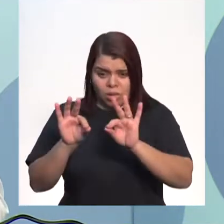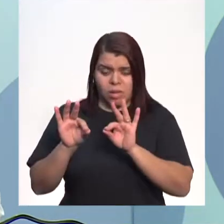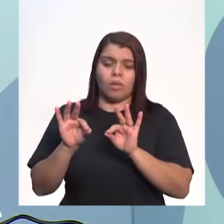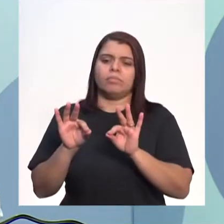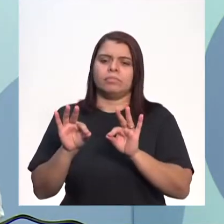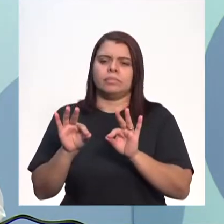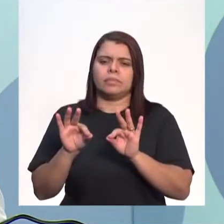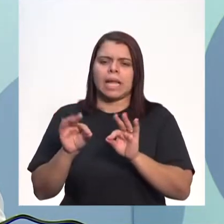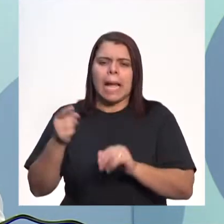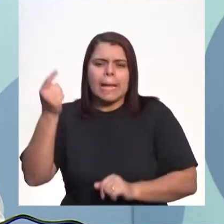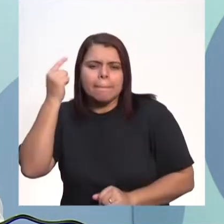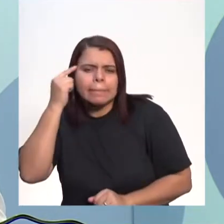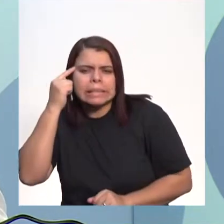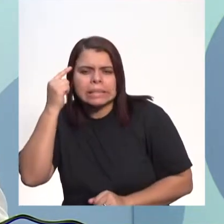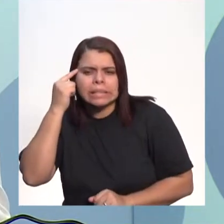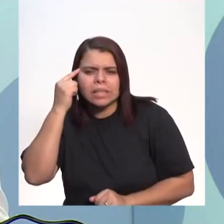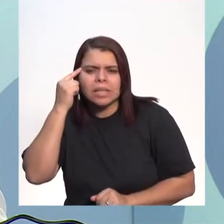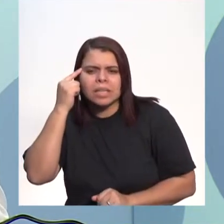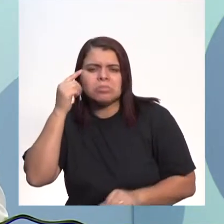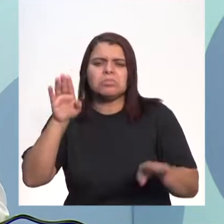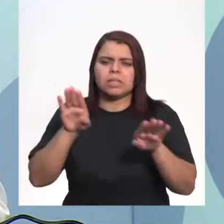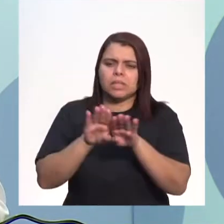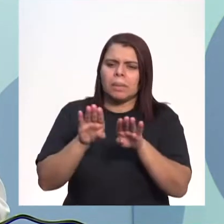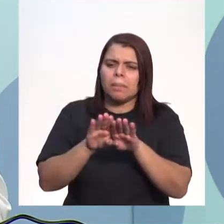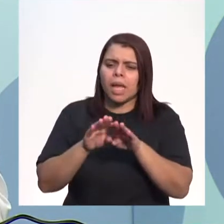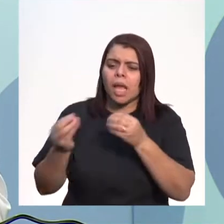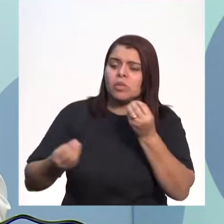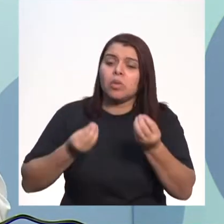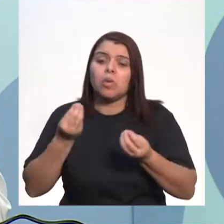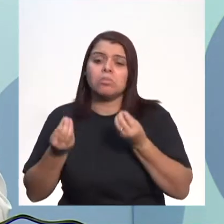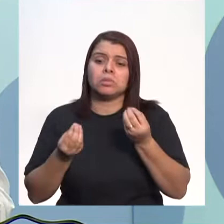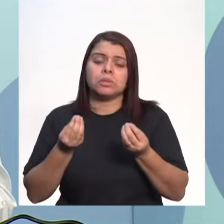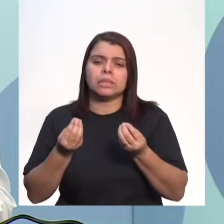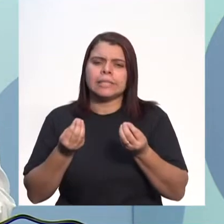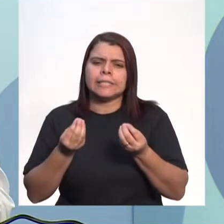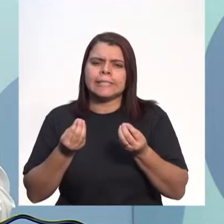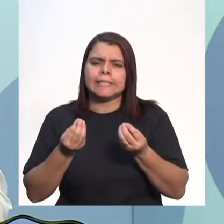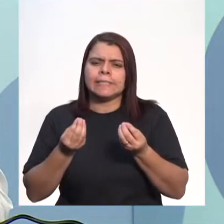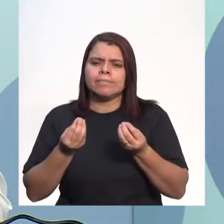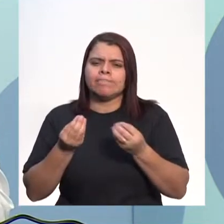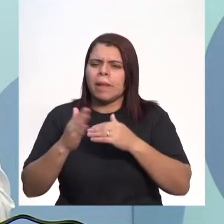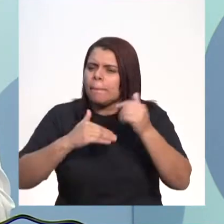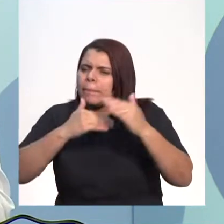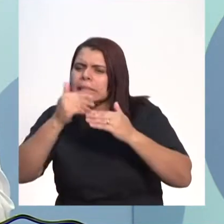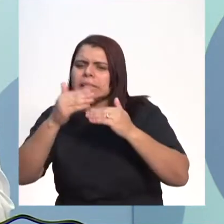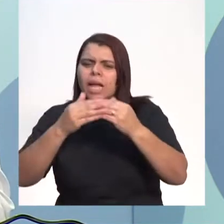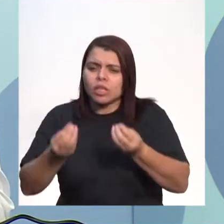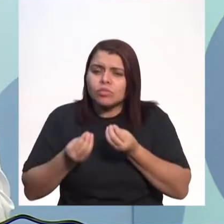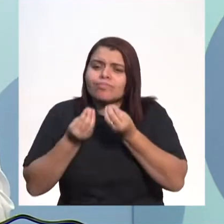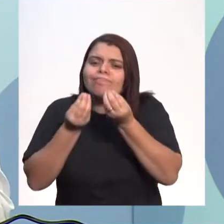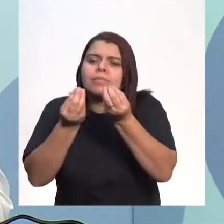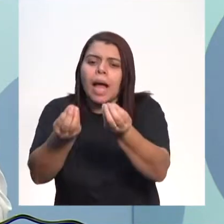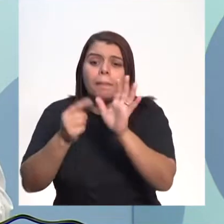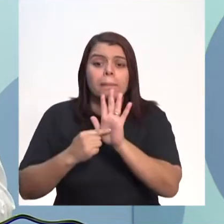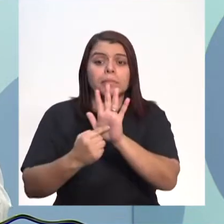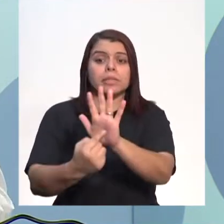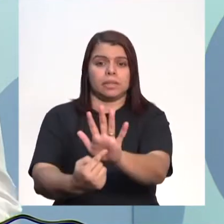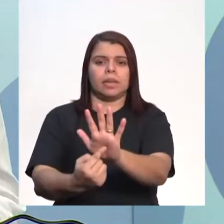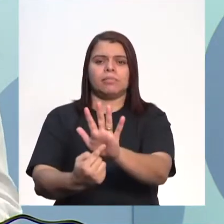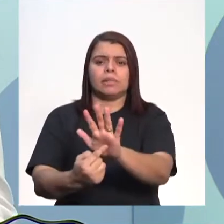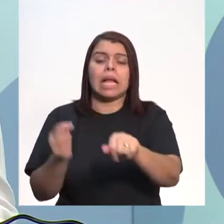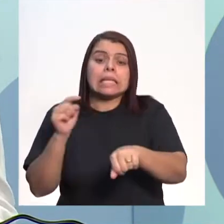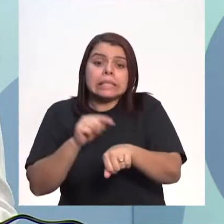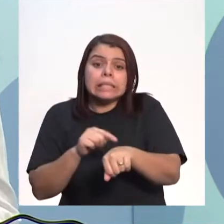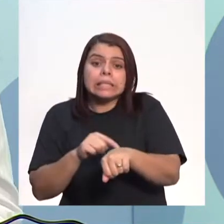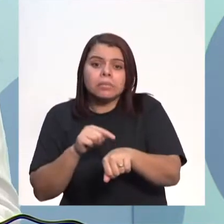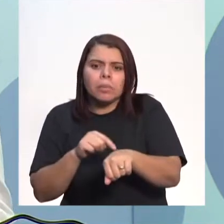e pensamos também, quando a gente fez esse exercício, em trazer habilidades que, nesse momento